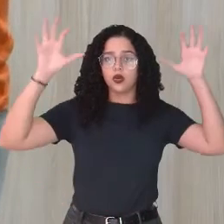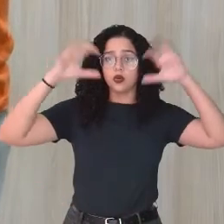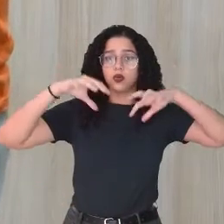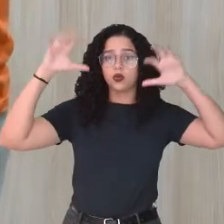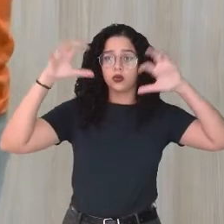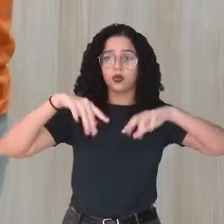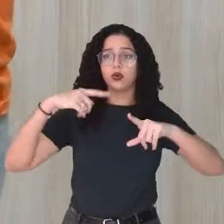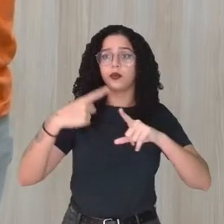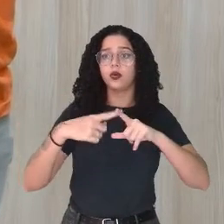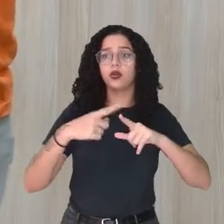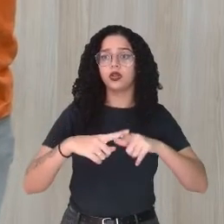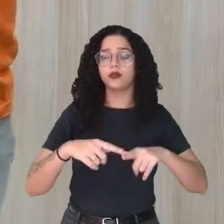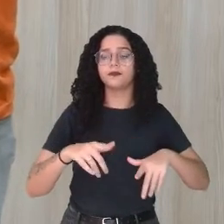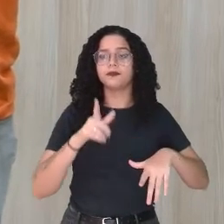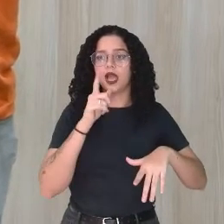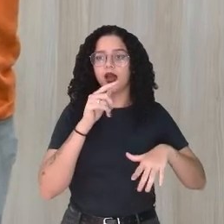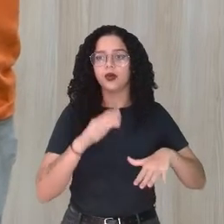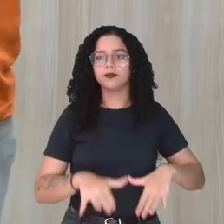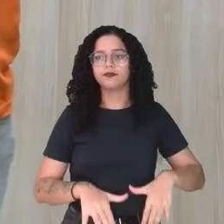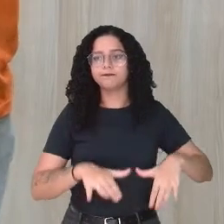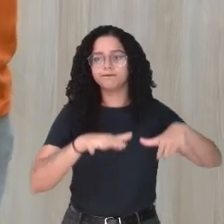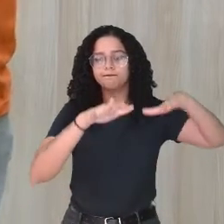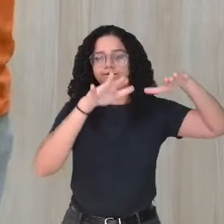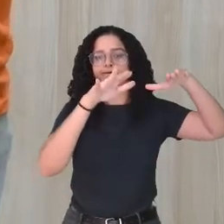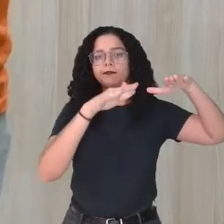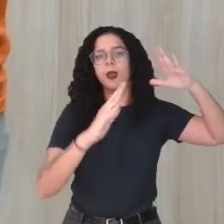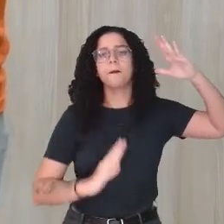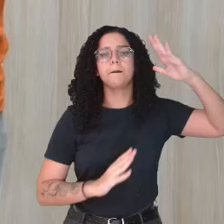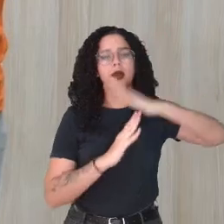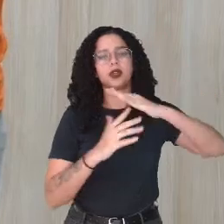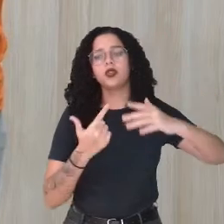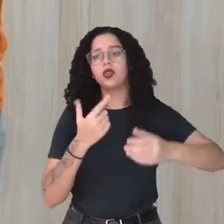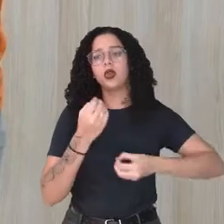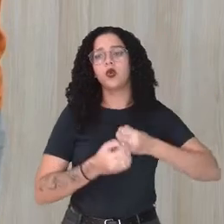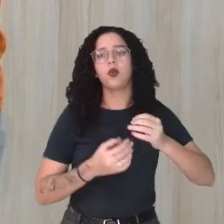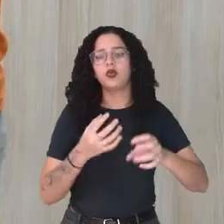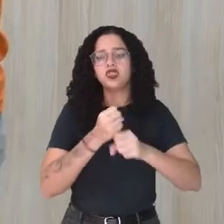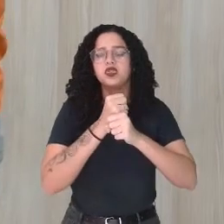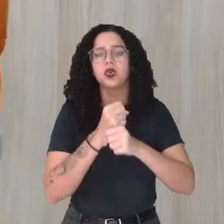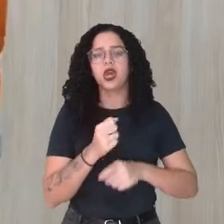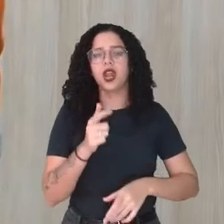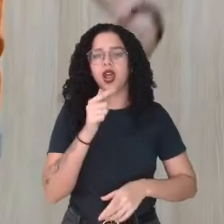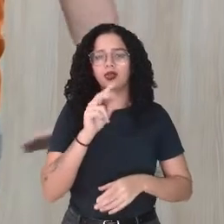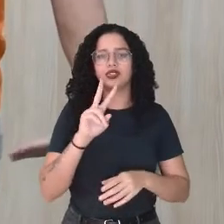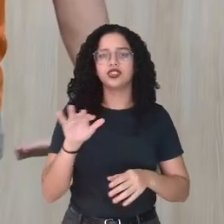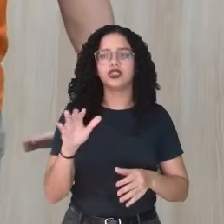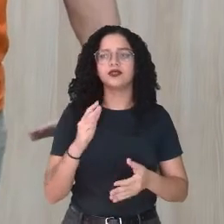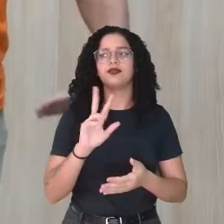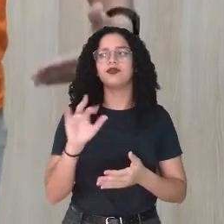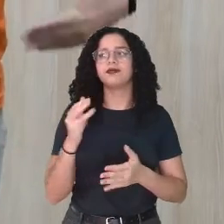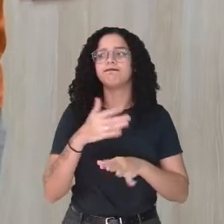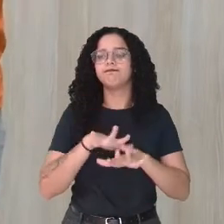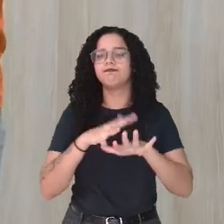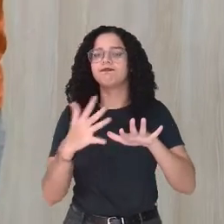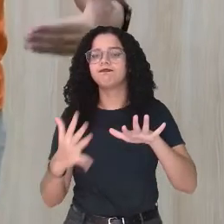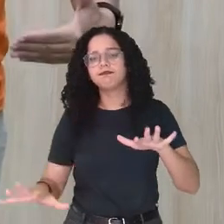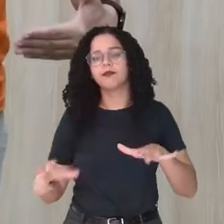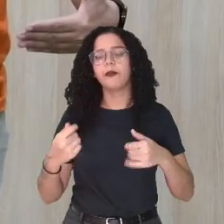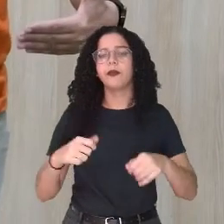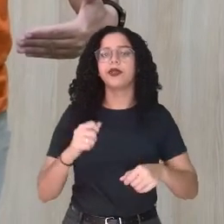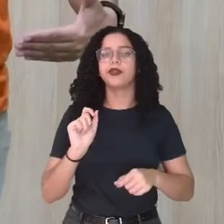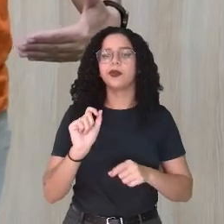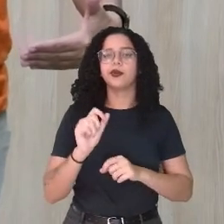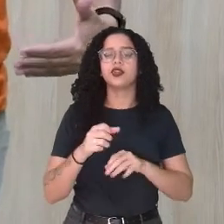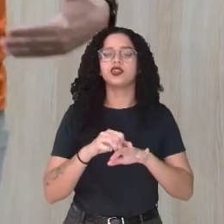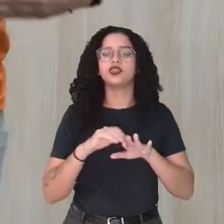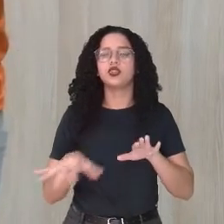barragens chegaram no ponto máximo, não tem mais como segurar a água, já está transbordando e aí tem que soltar um